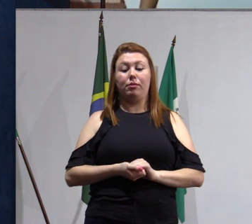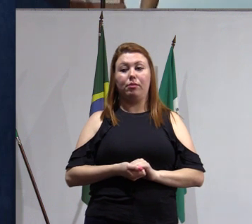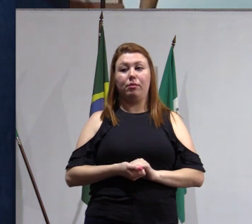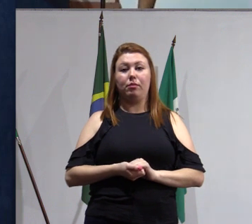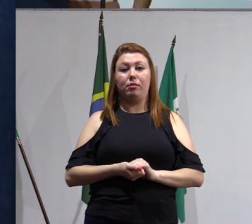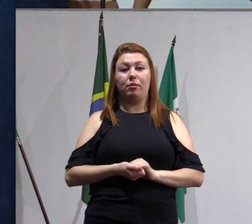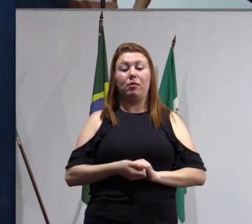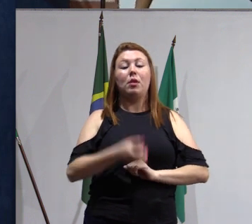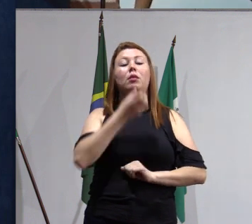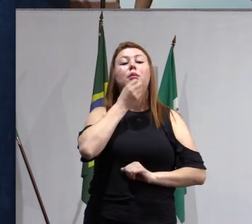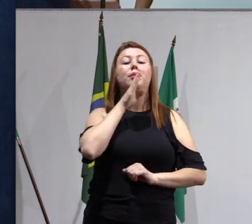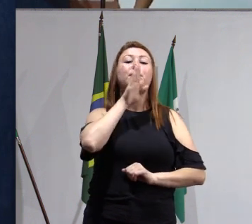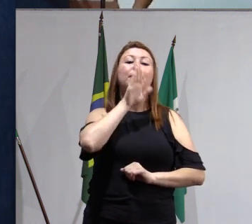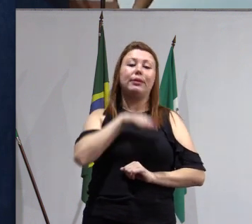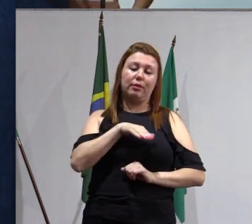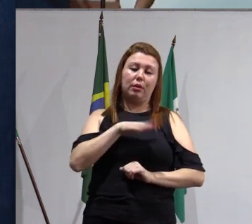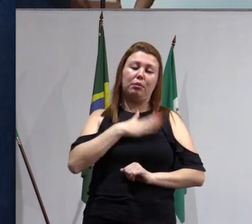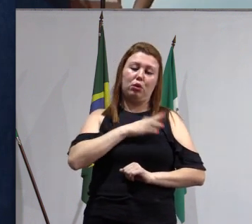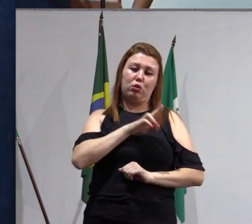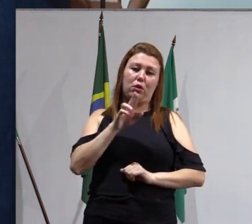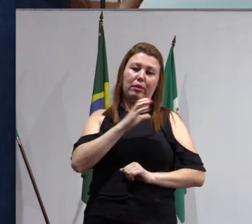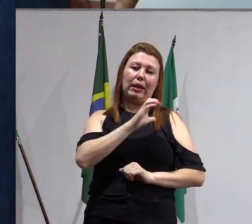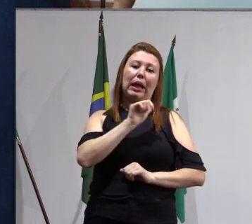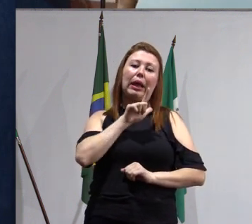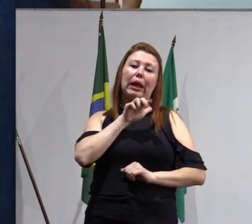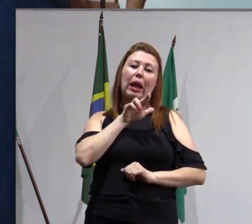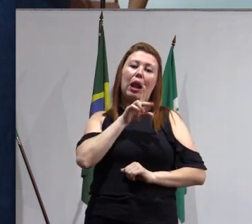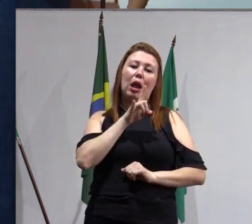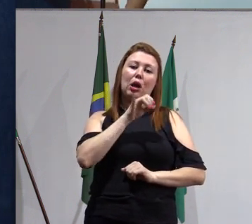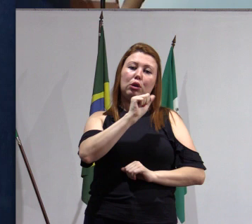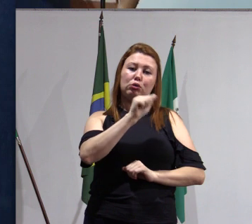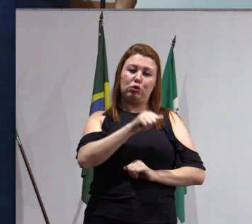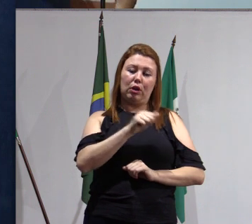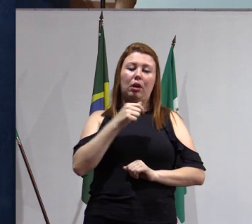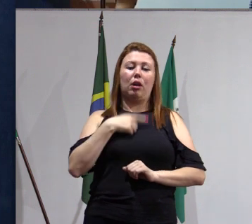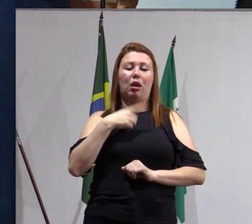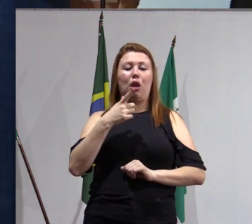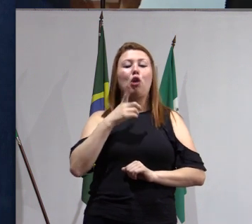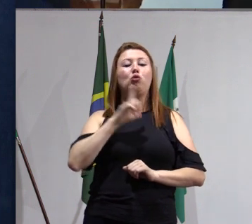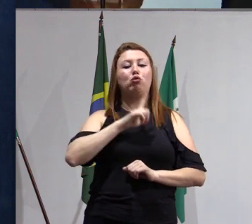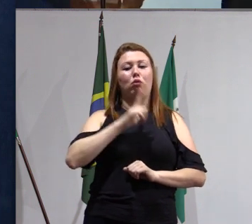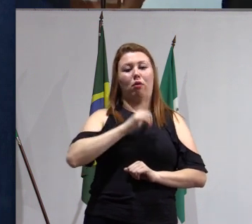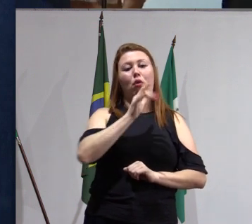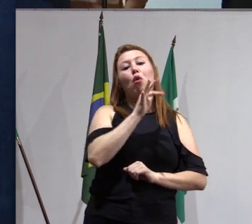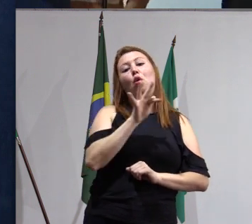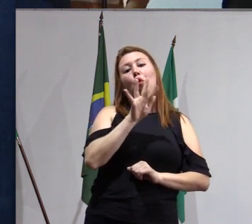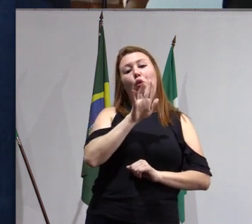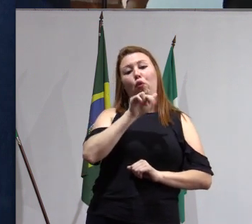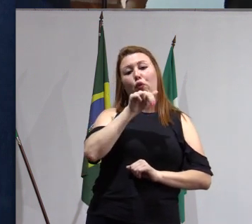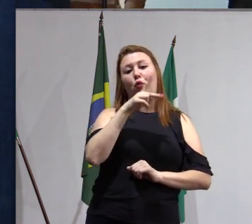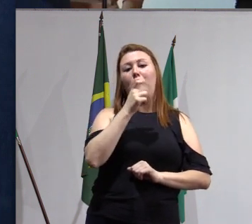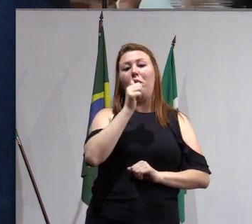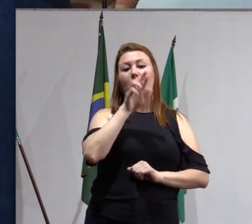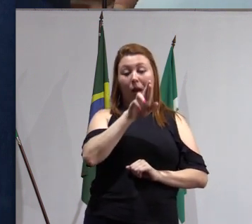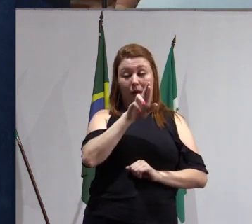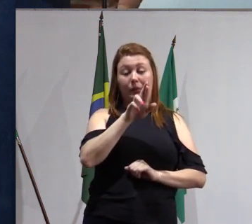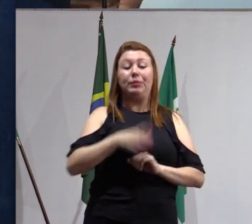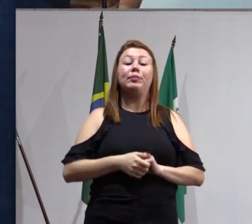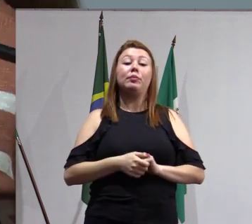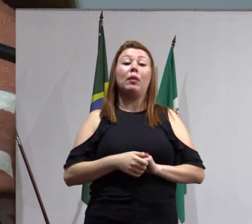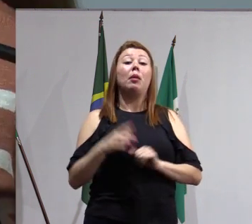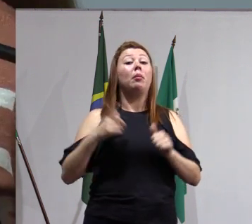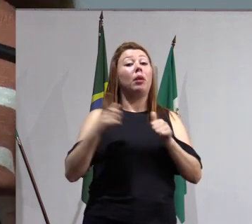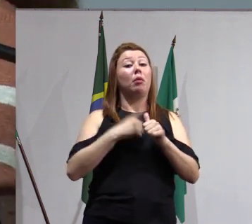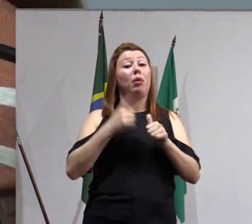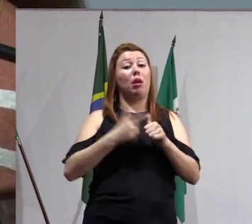Boa tarde. Meu nome é Cláudia, eu sou da Fundação de Pesquisas Florestais do Paraná. Em primeiro lugar, queria agradecer ao